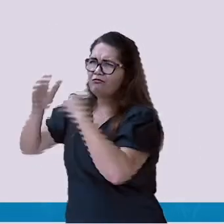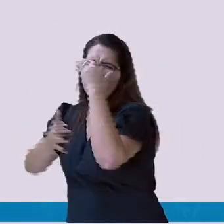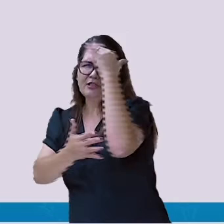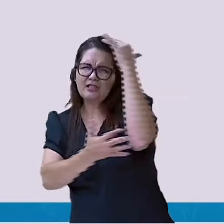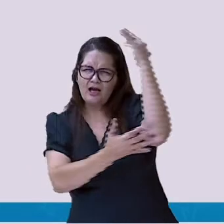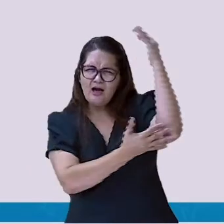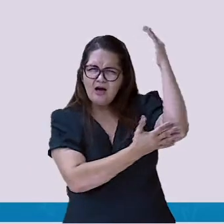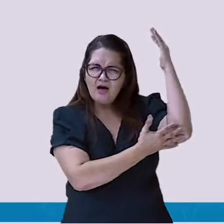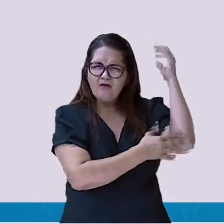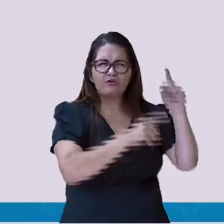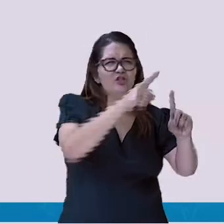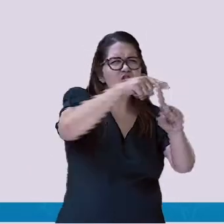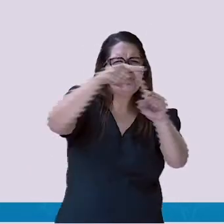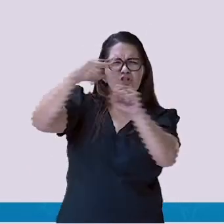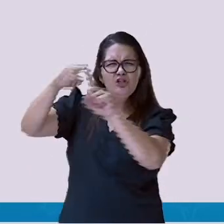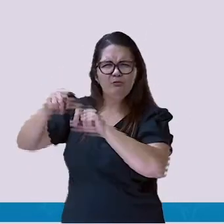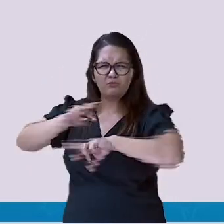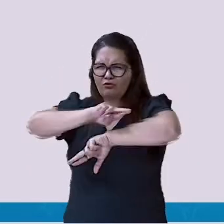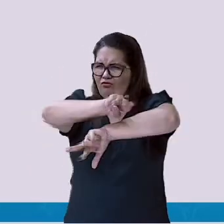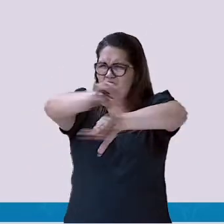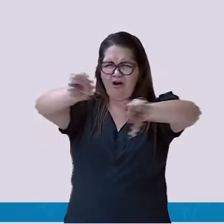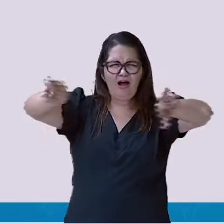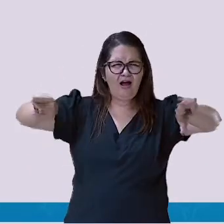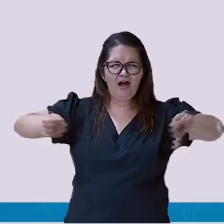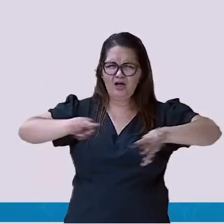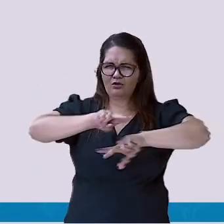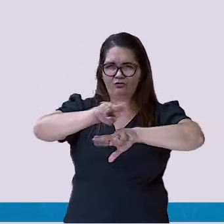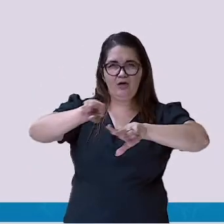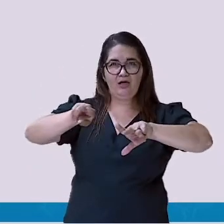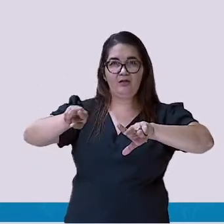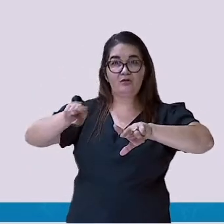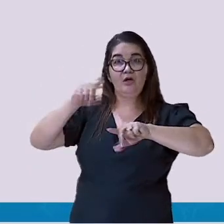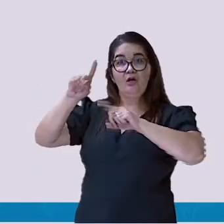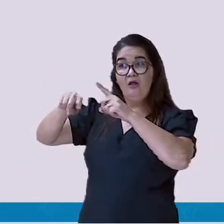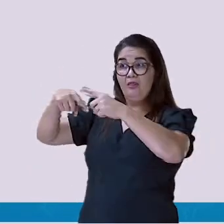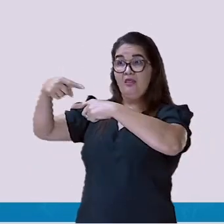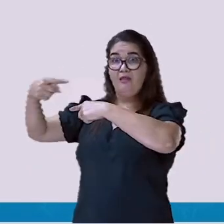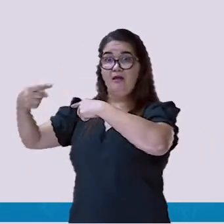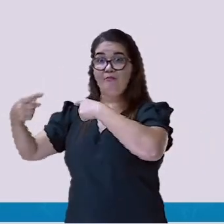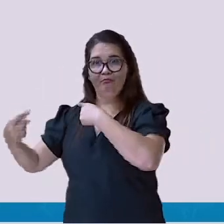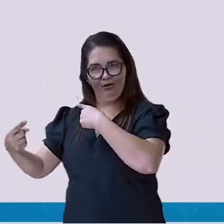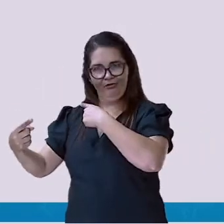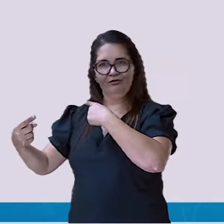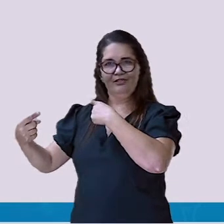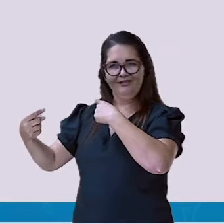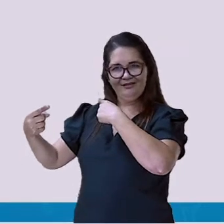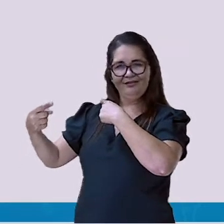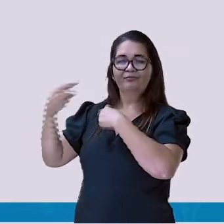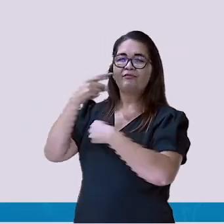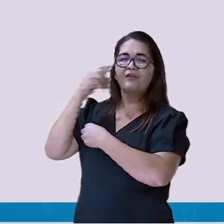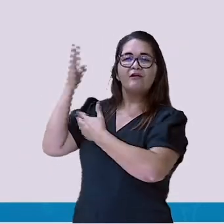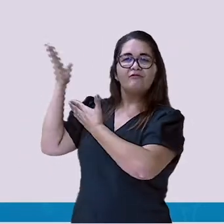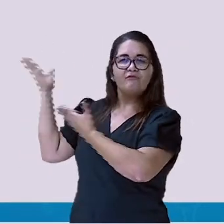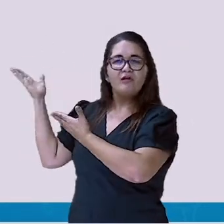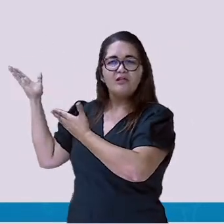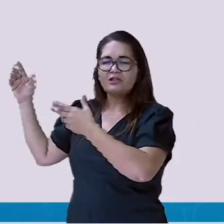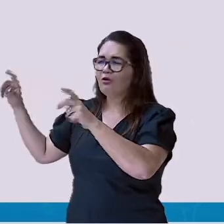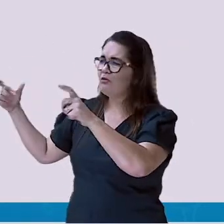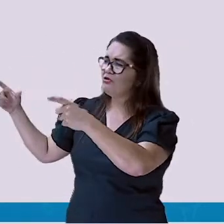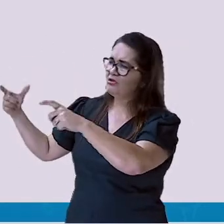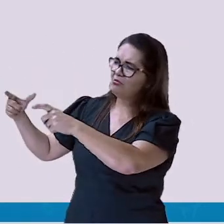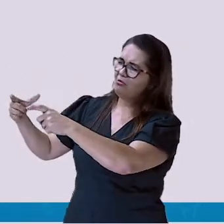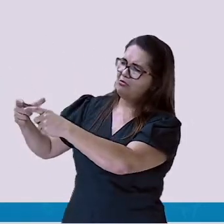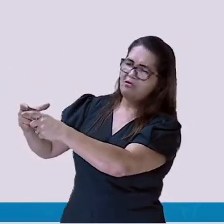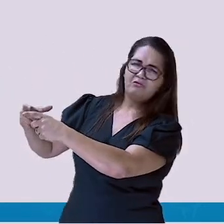várias situações de preservação, né? Então, ela foi desmatada muito por ser próxima ao litoral. Lá no início